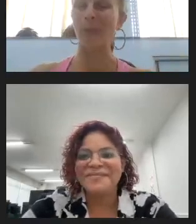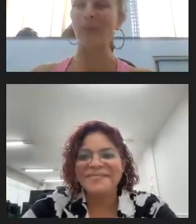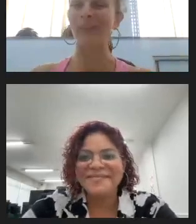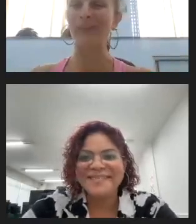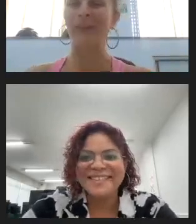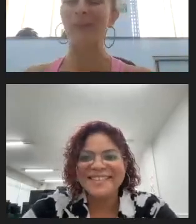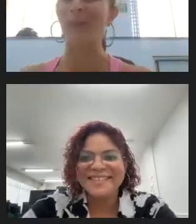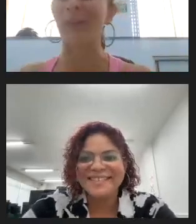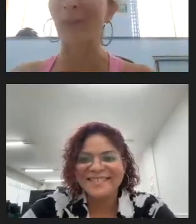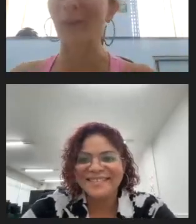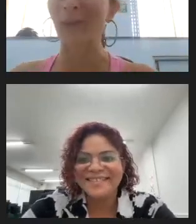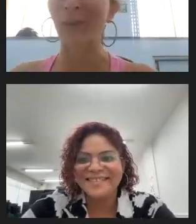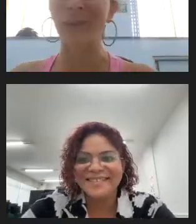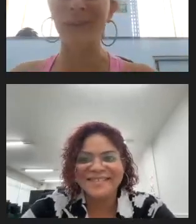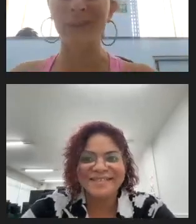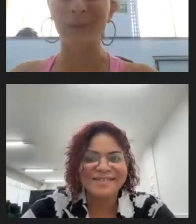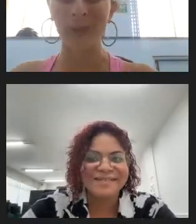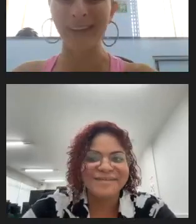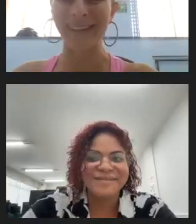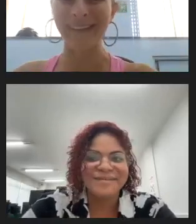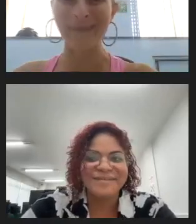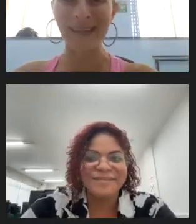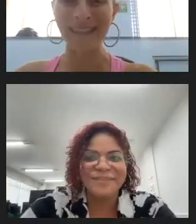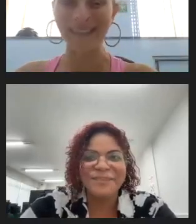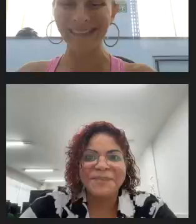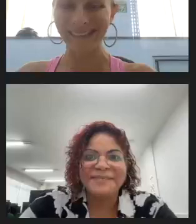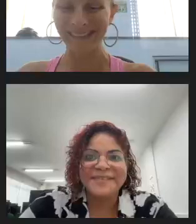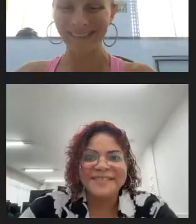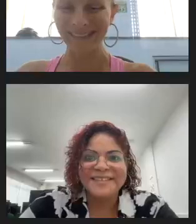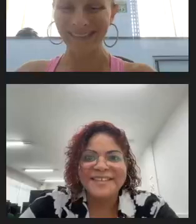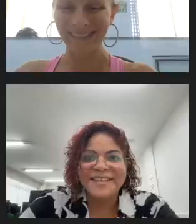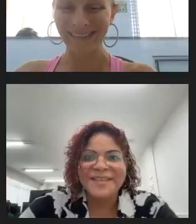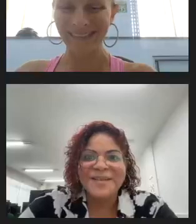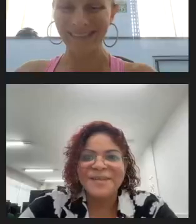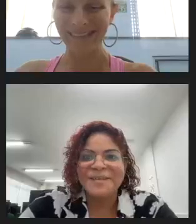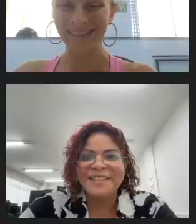Fico no segundo plano ali, precisando de alguma coisa, estou por aqui, tá bem?